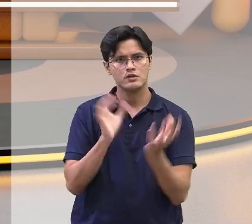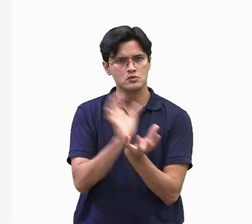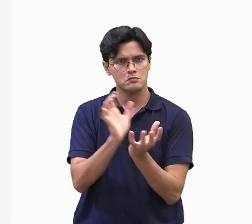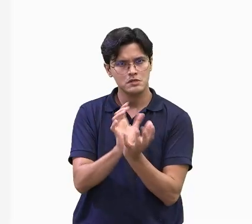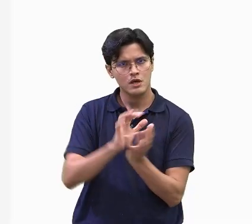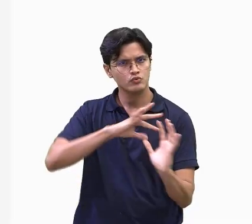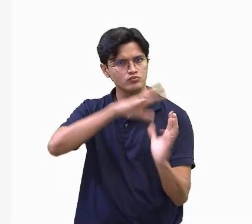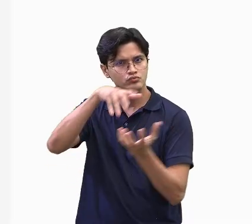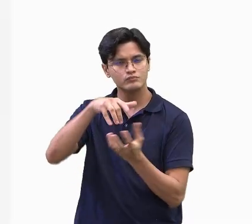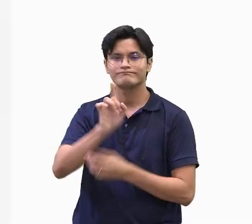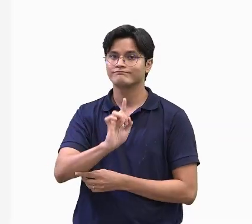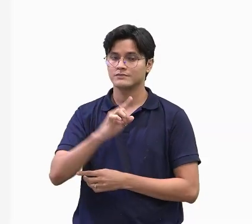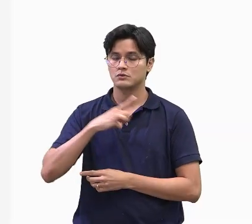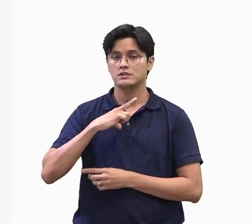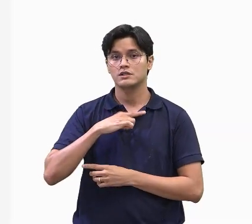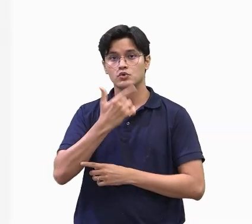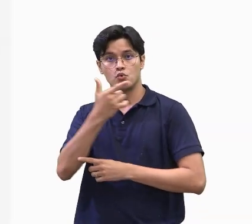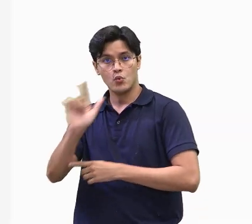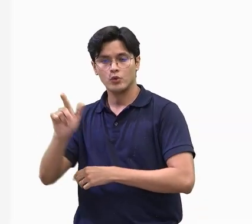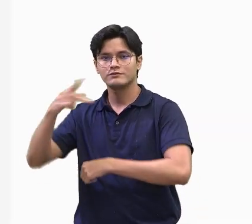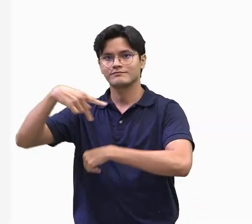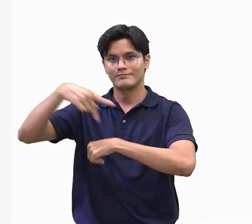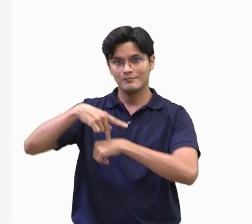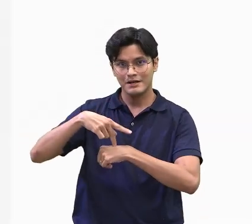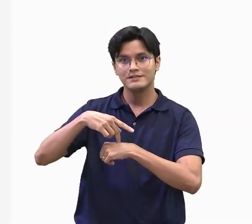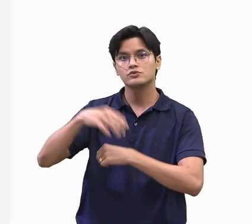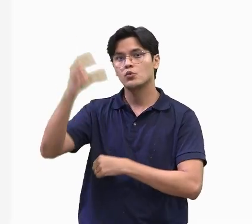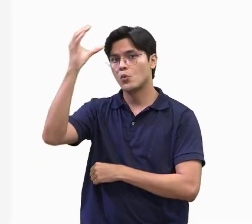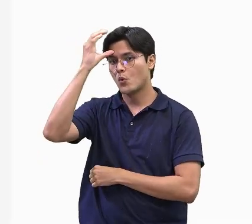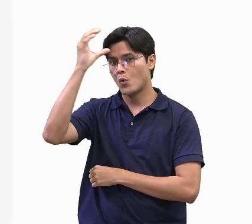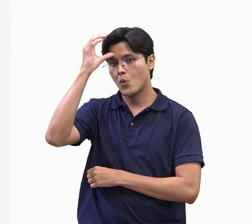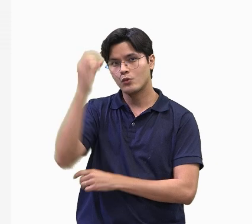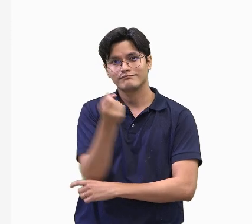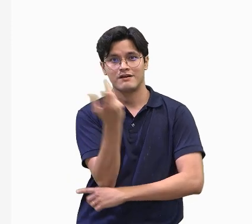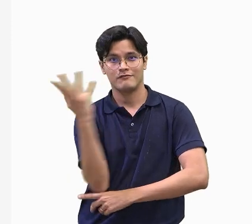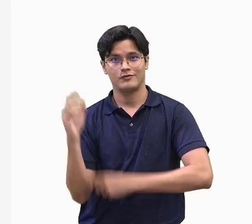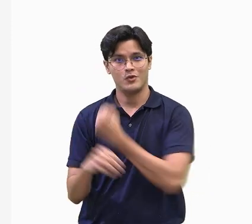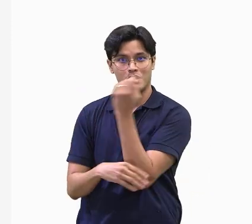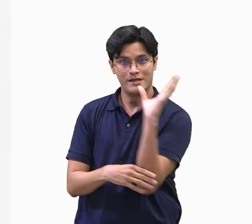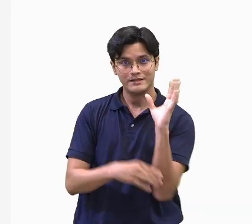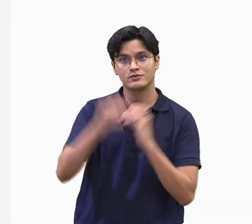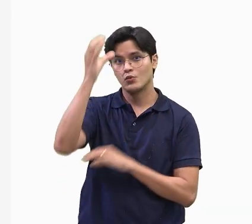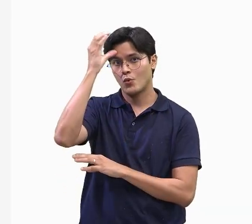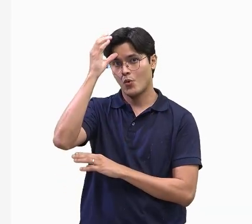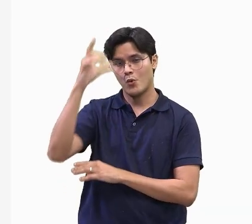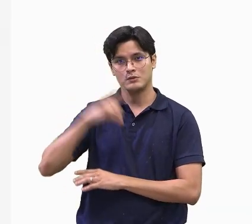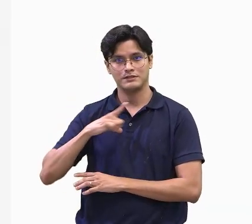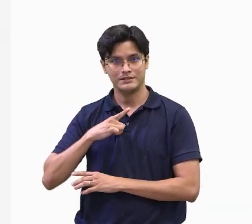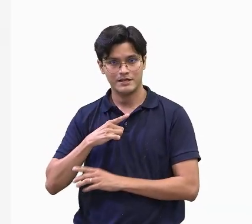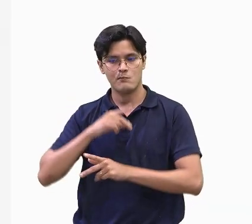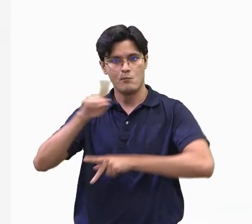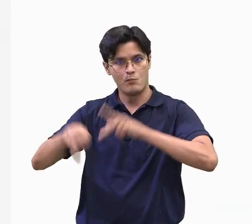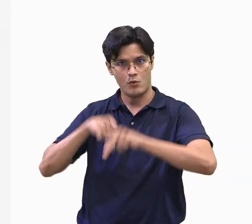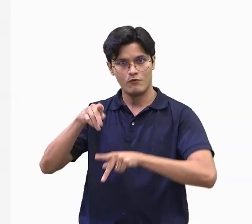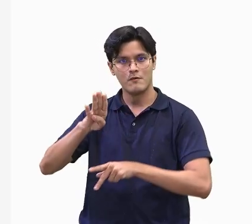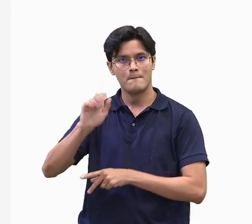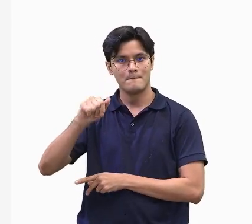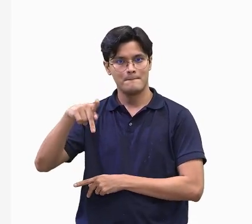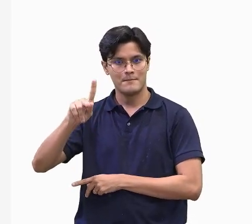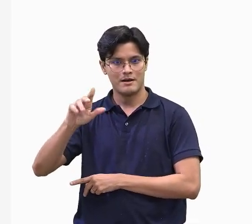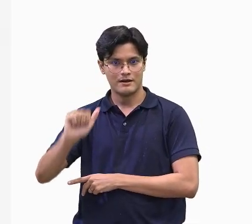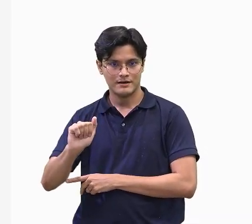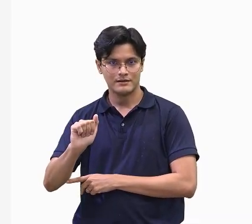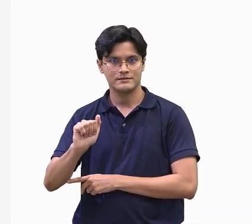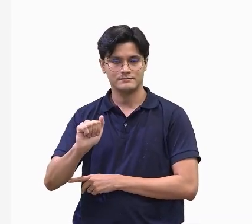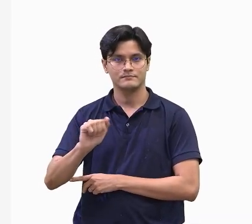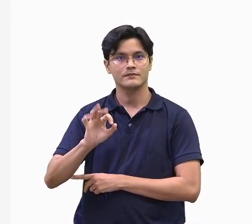Baka, que vive lá no Congo, na floresta do Congo. Vou levar vocês para conhecer lá e vocês vão conseguir